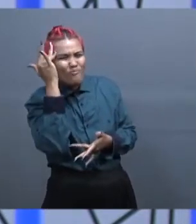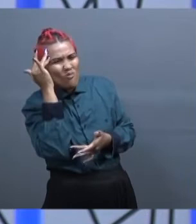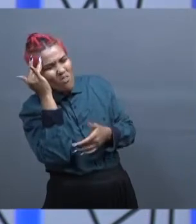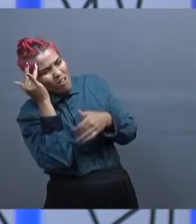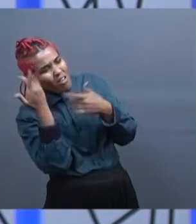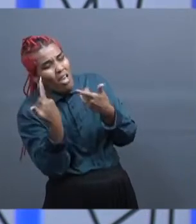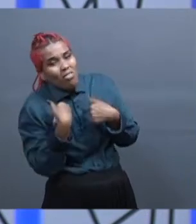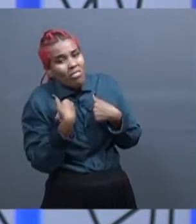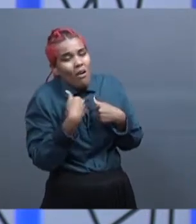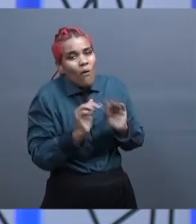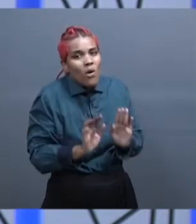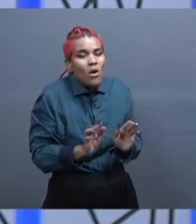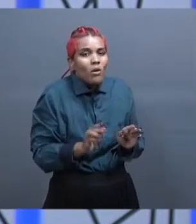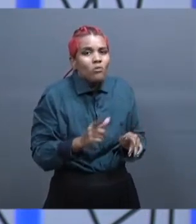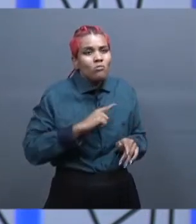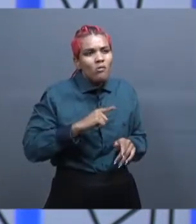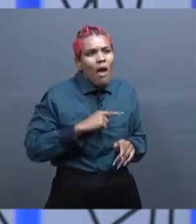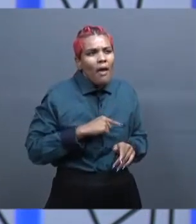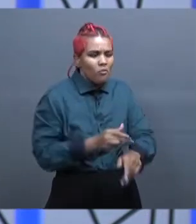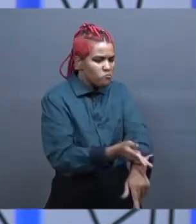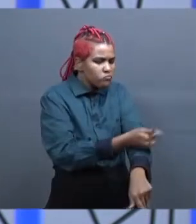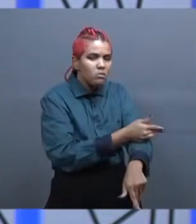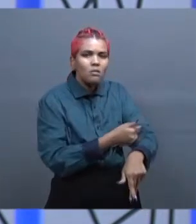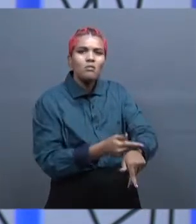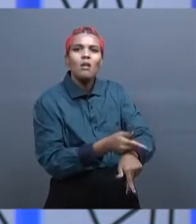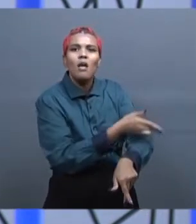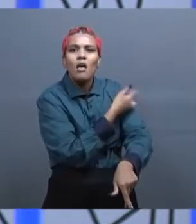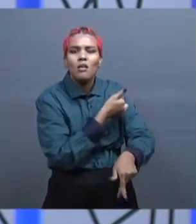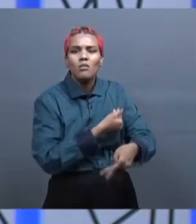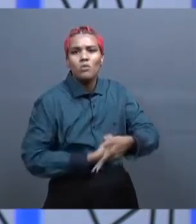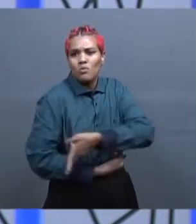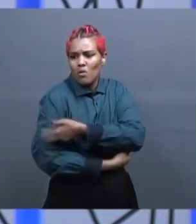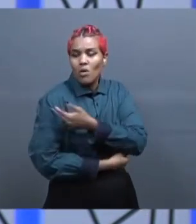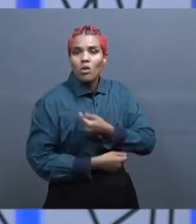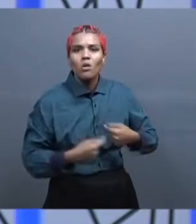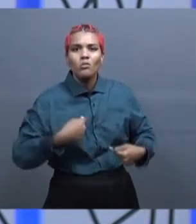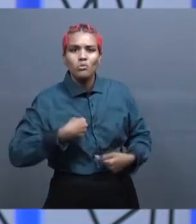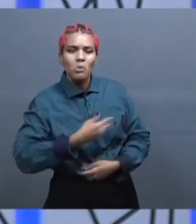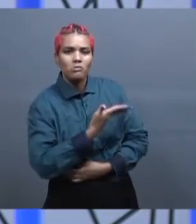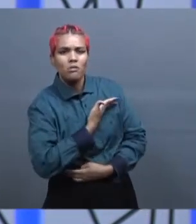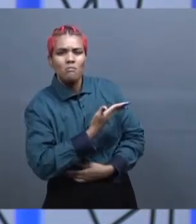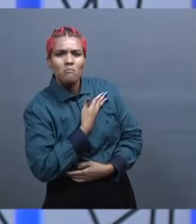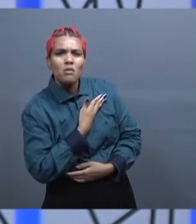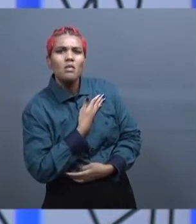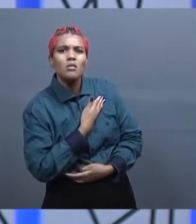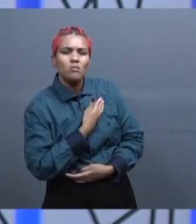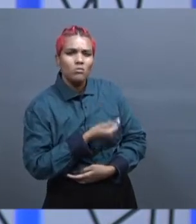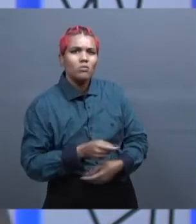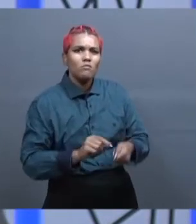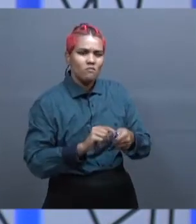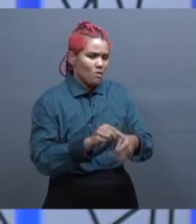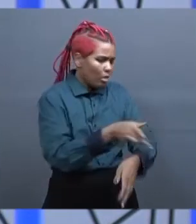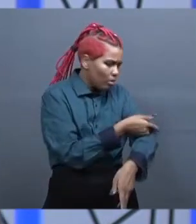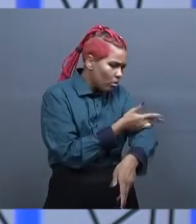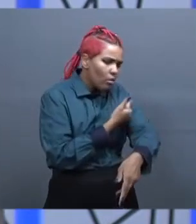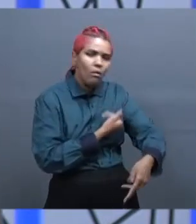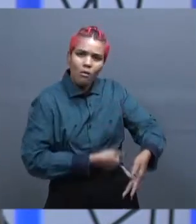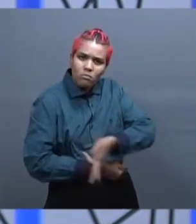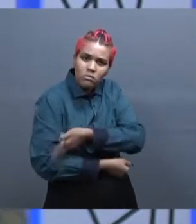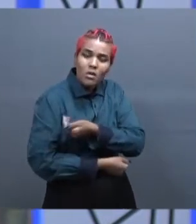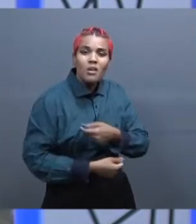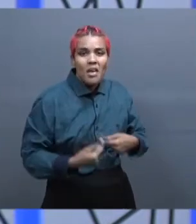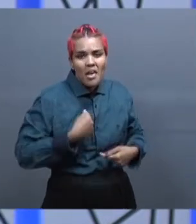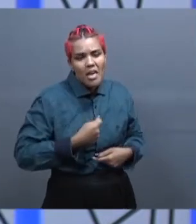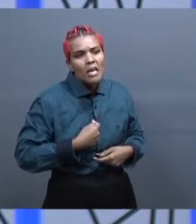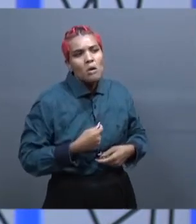desenhos que eu tenho meu corpo geralmente são os meus amigos tatuadores que os fizeram outros eu mesmo ajudei na